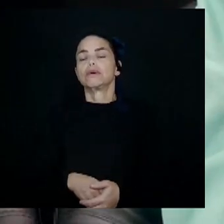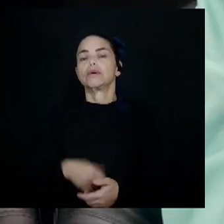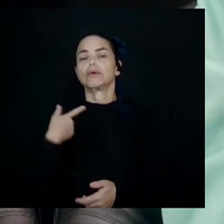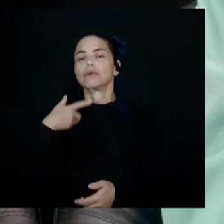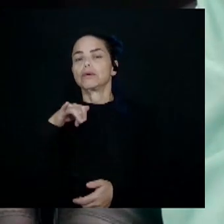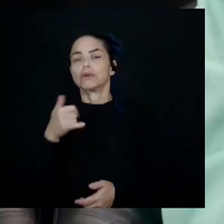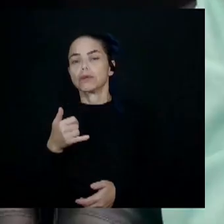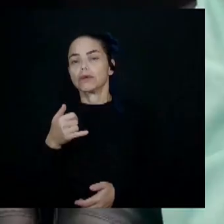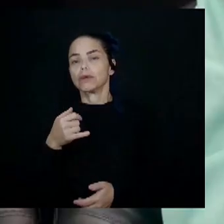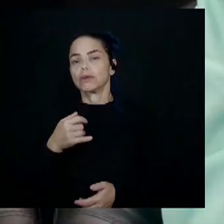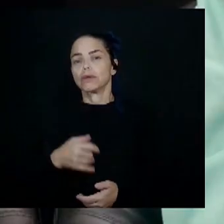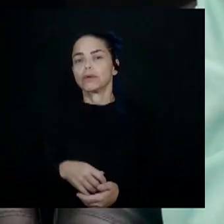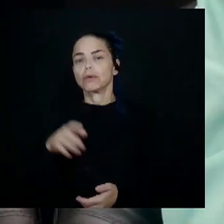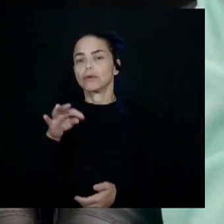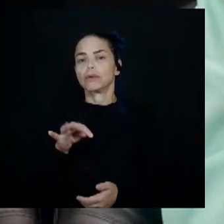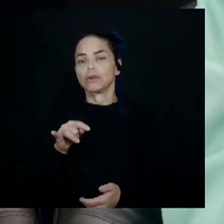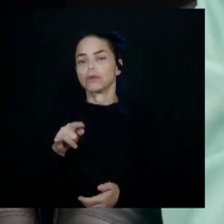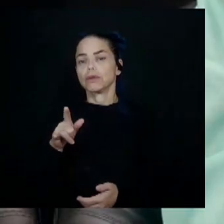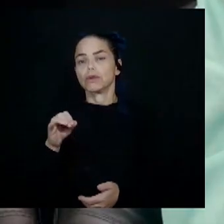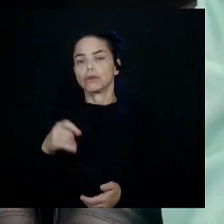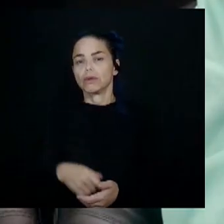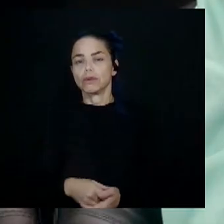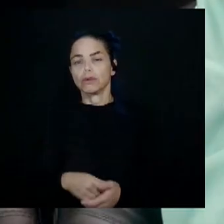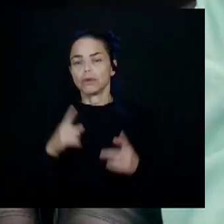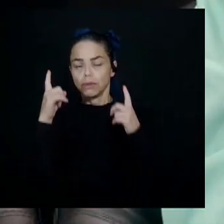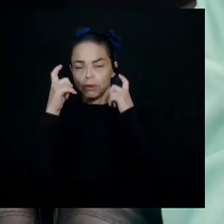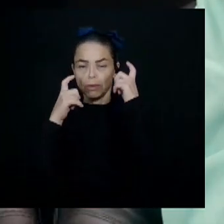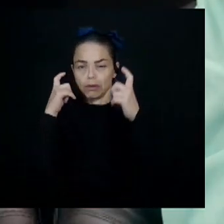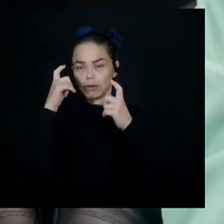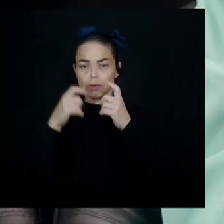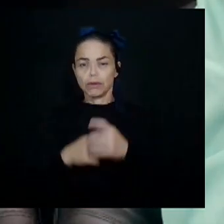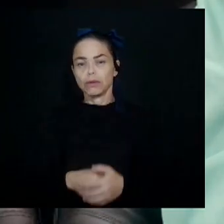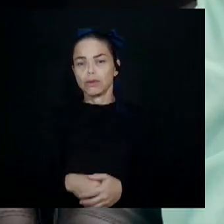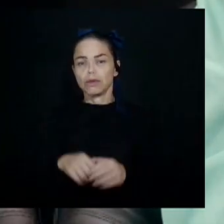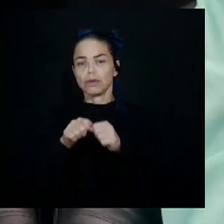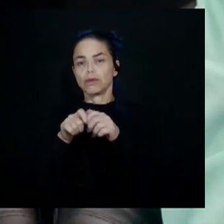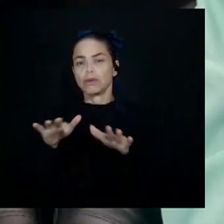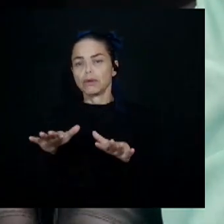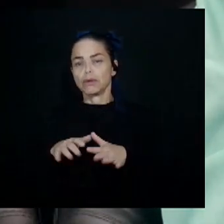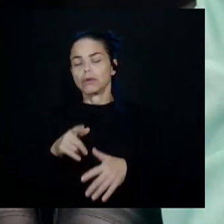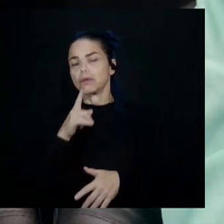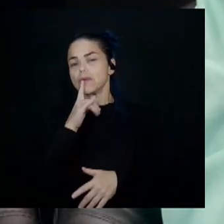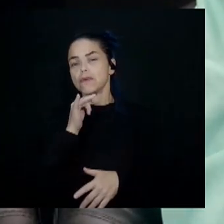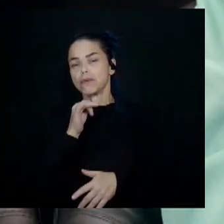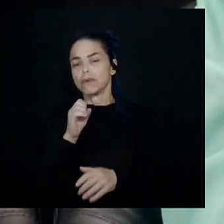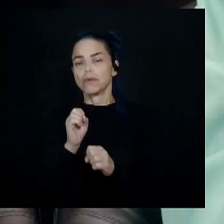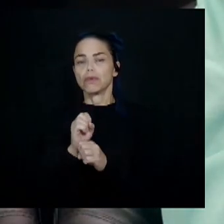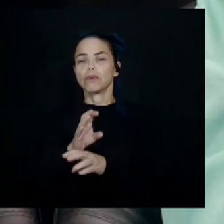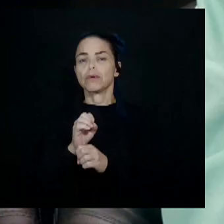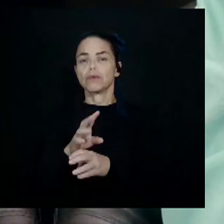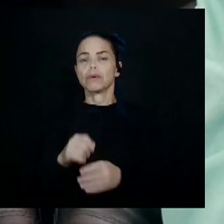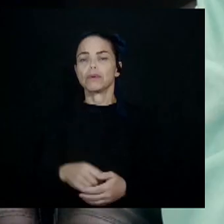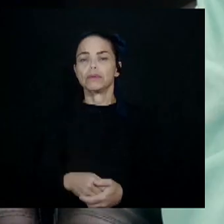falando, Tiago, da sua preocupação e transmitir a outros pais e educadores.